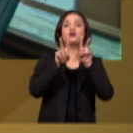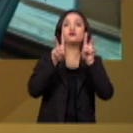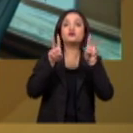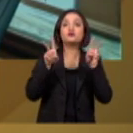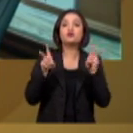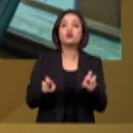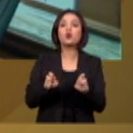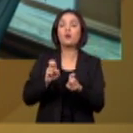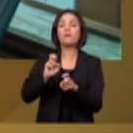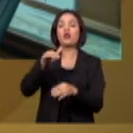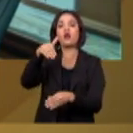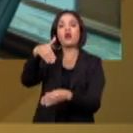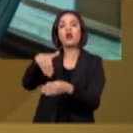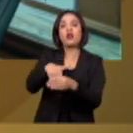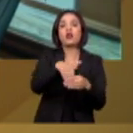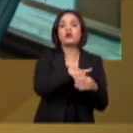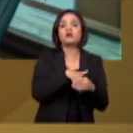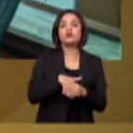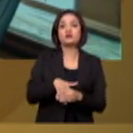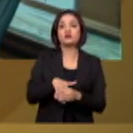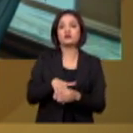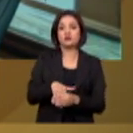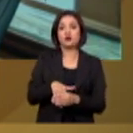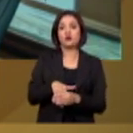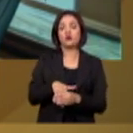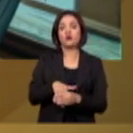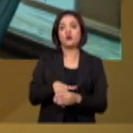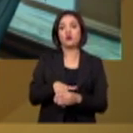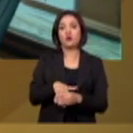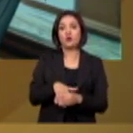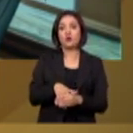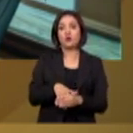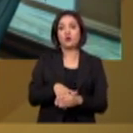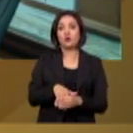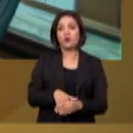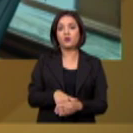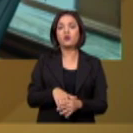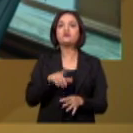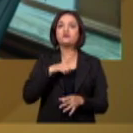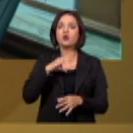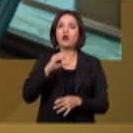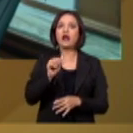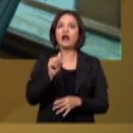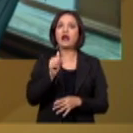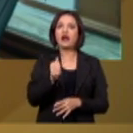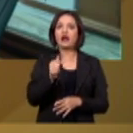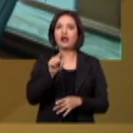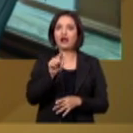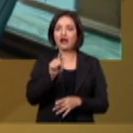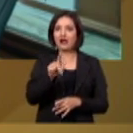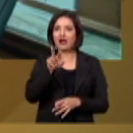sobre a eleição considerados os cargos diretivos